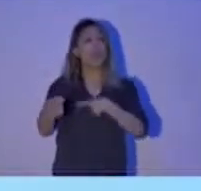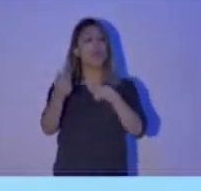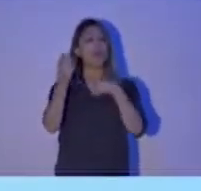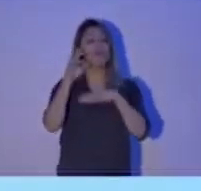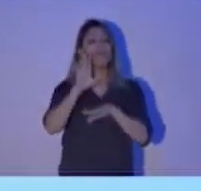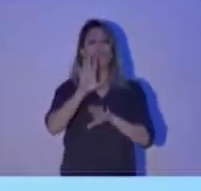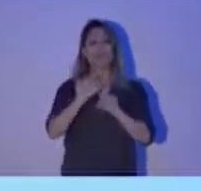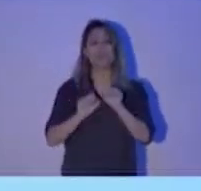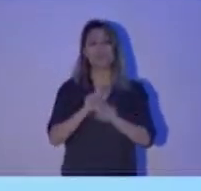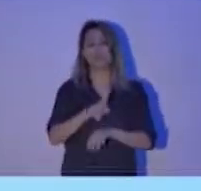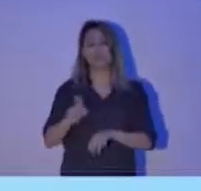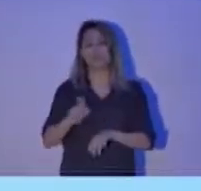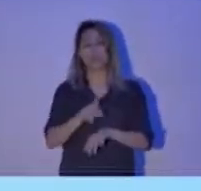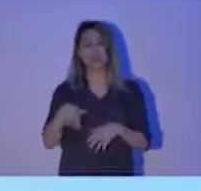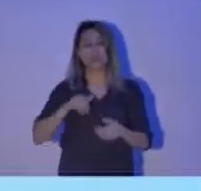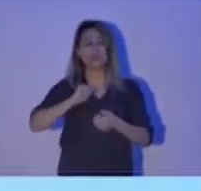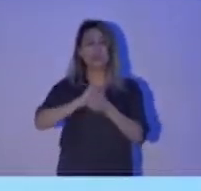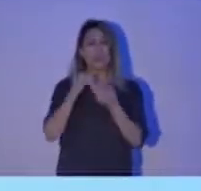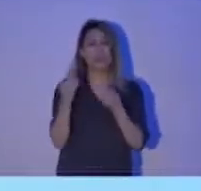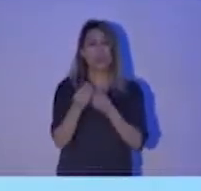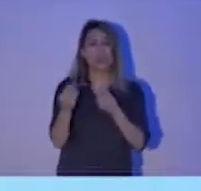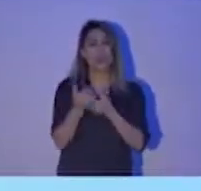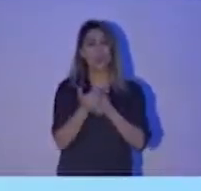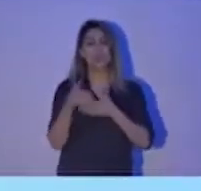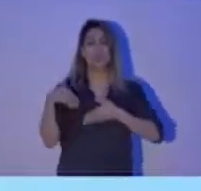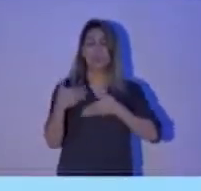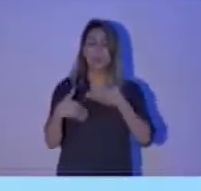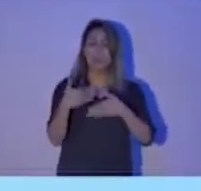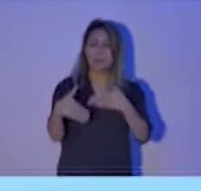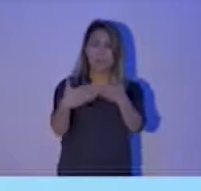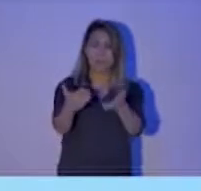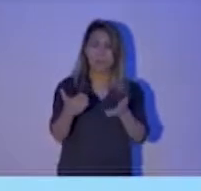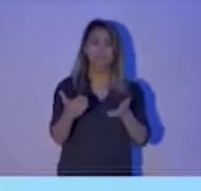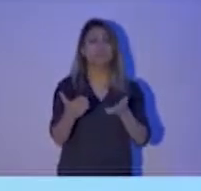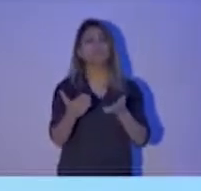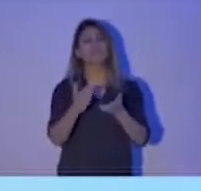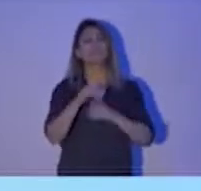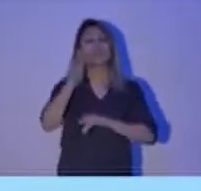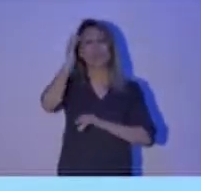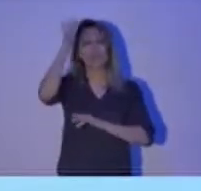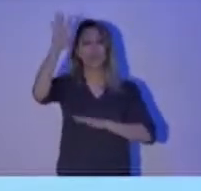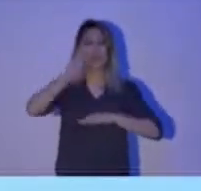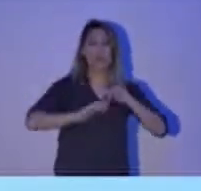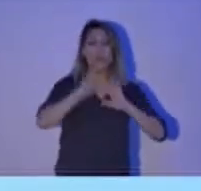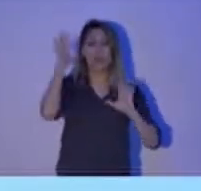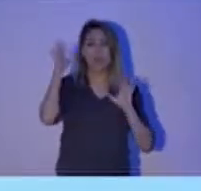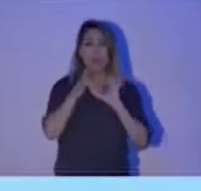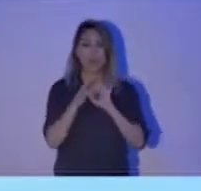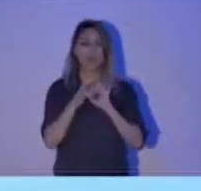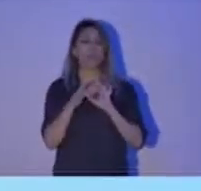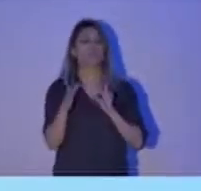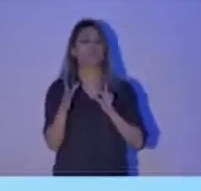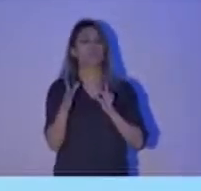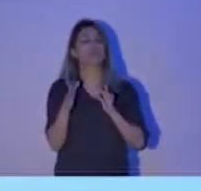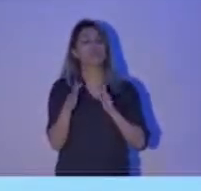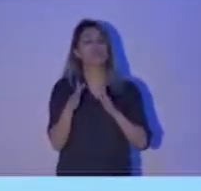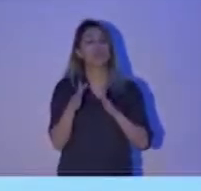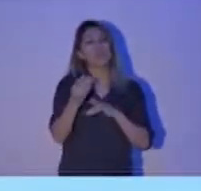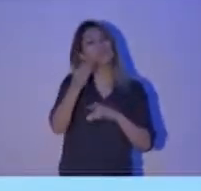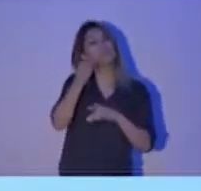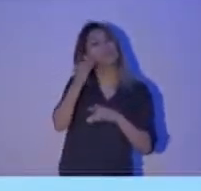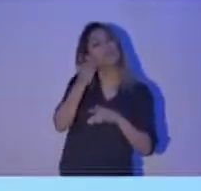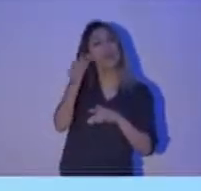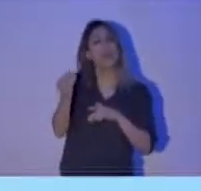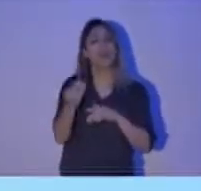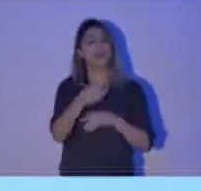dos professores, integrando mais a prática e a teoria. Desenhar mecanismos de expansão do